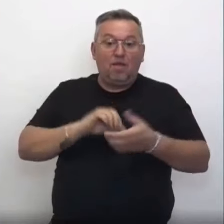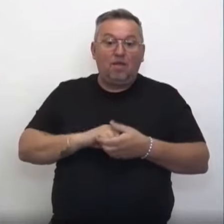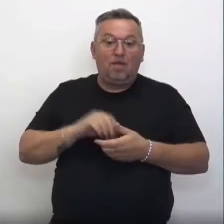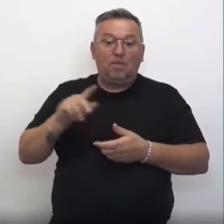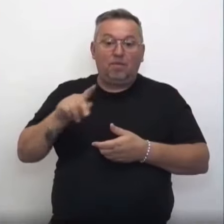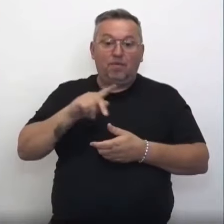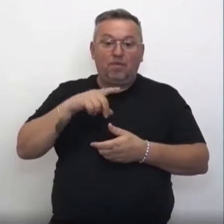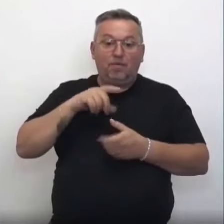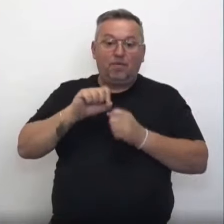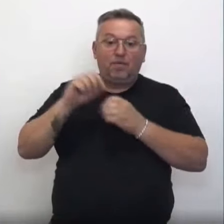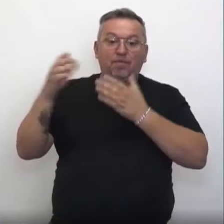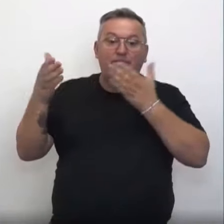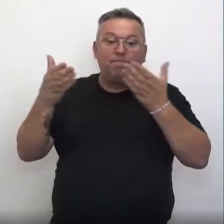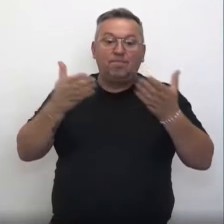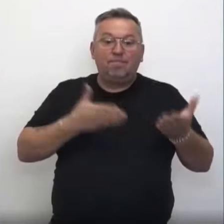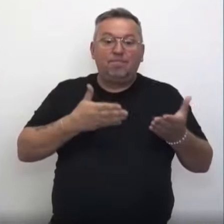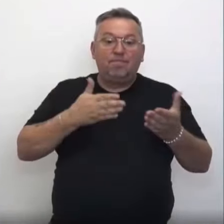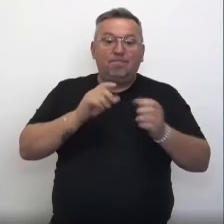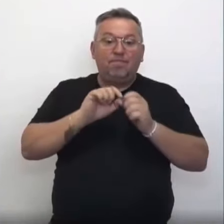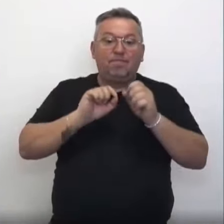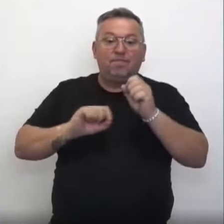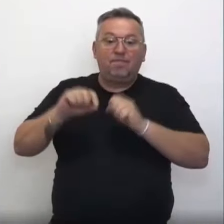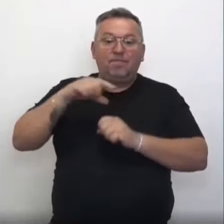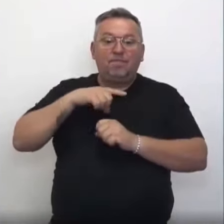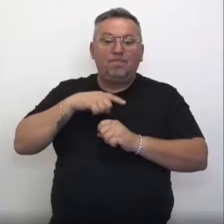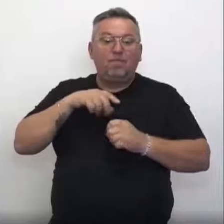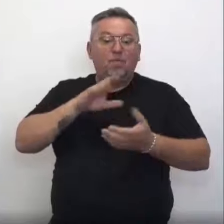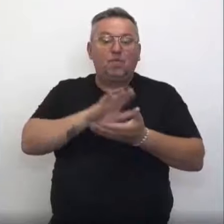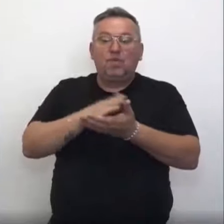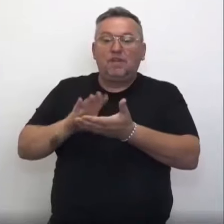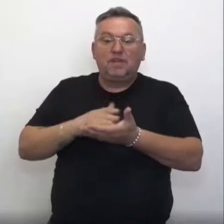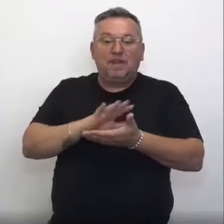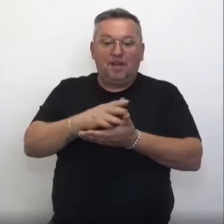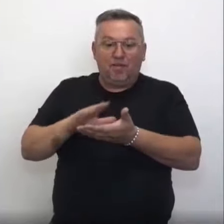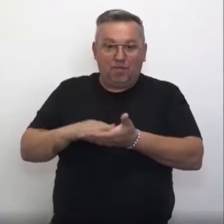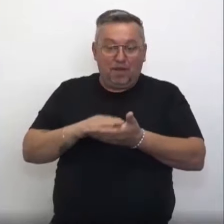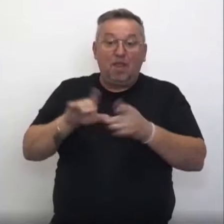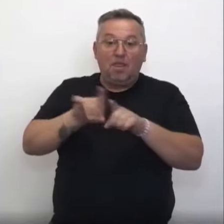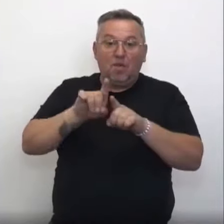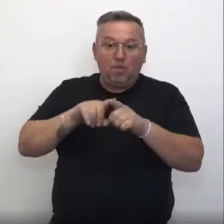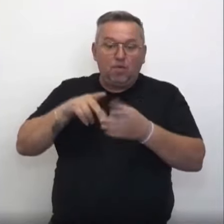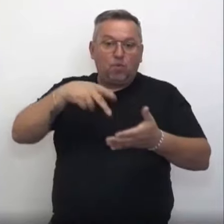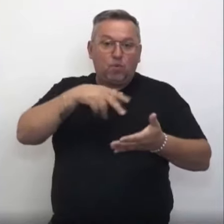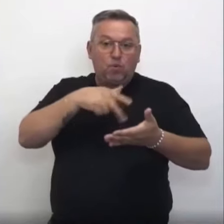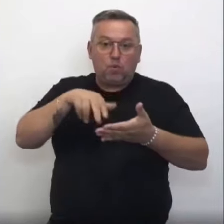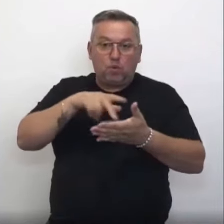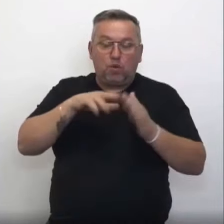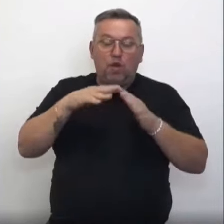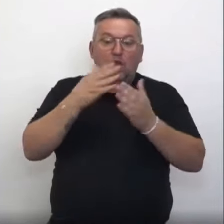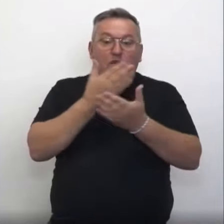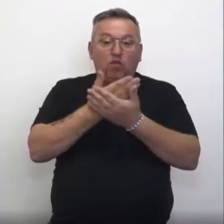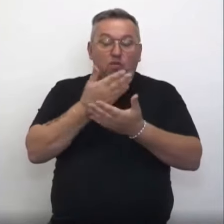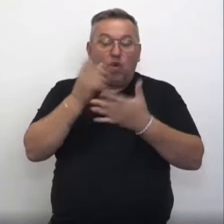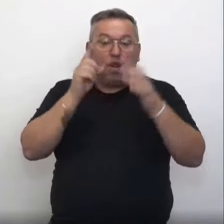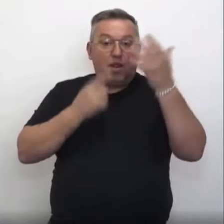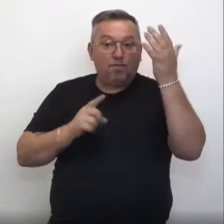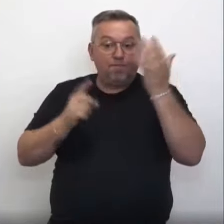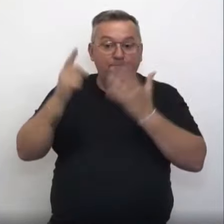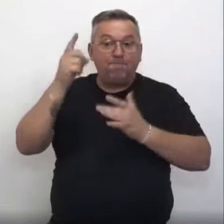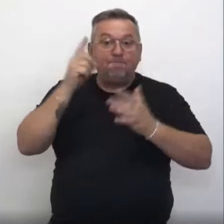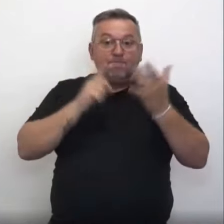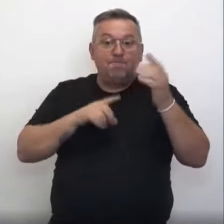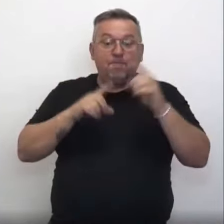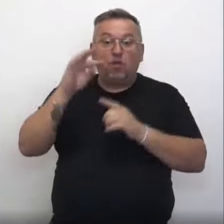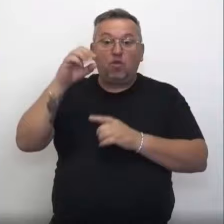pro, eu aceitei o convite para desenvolver um samba. Eu sou passista também, eu saí em 3 escolas em São Paulo, que é a